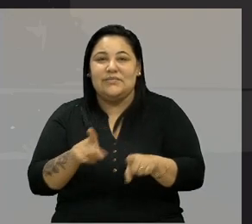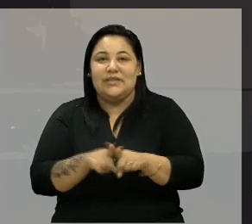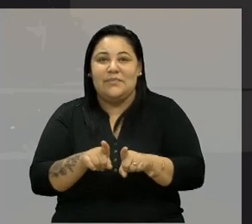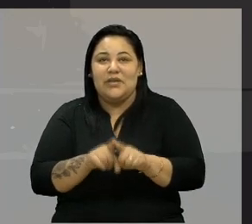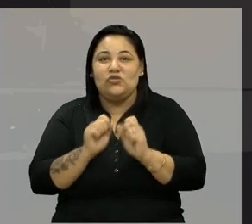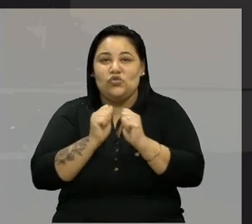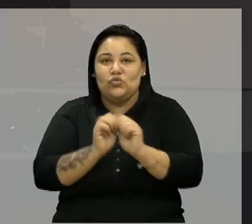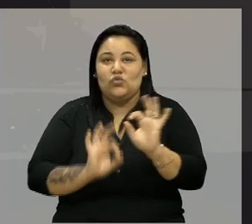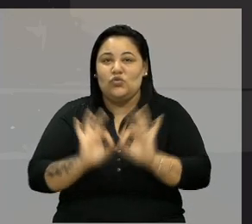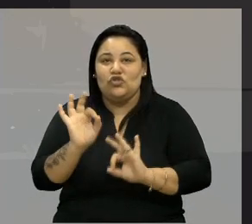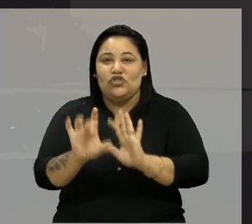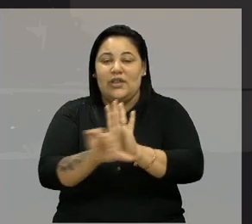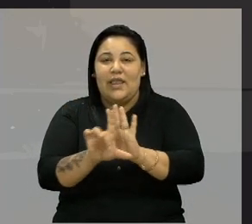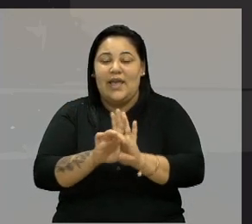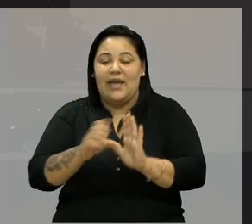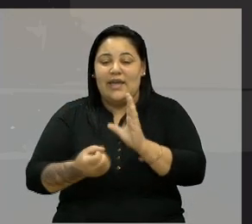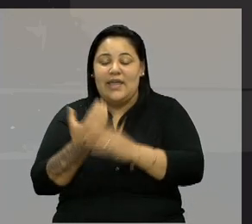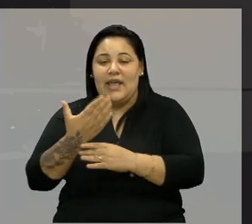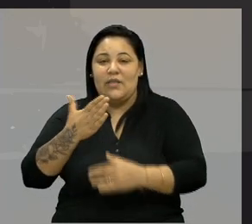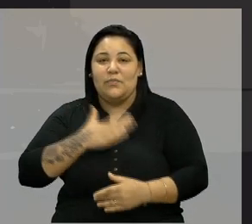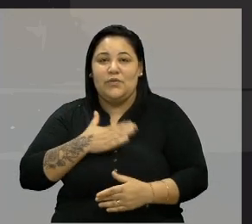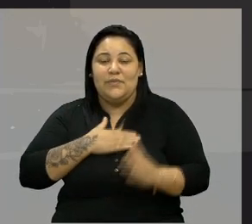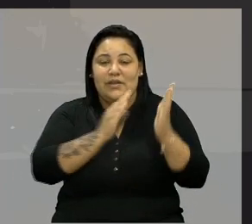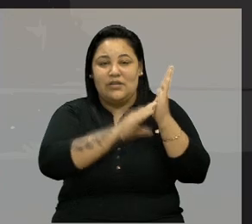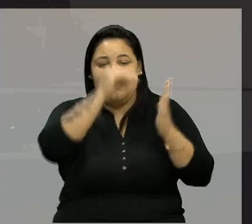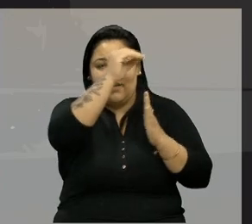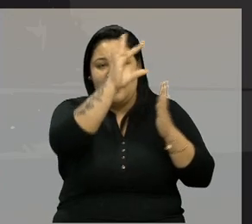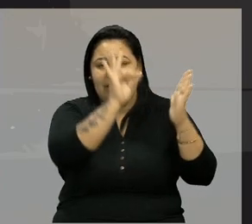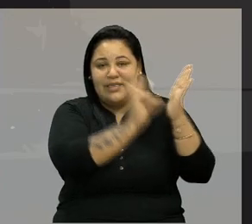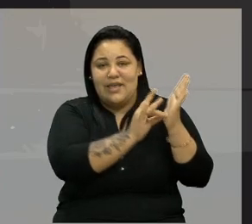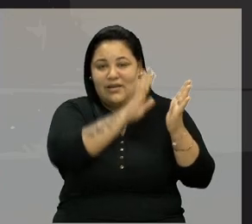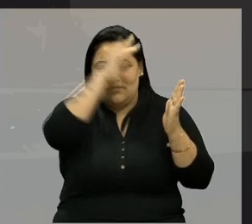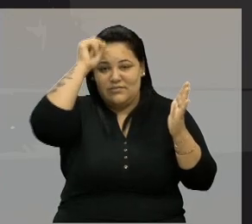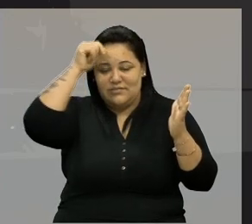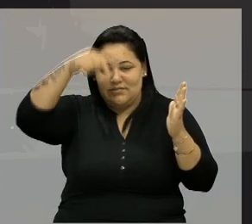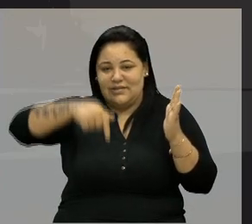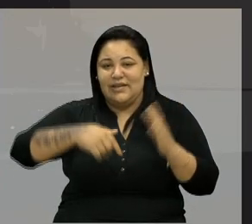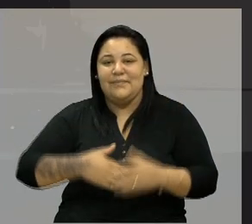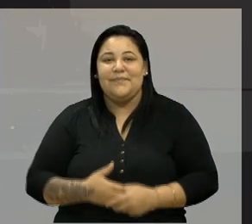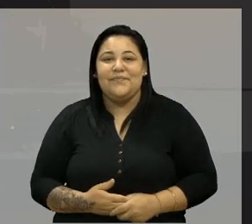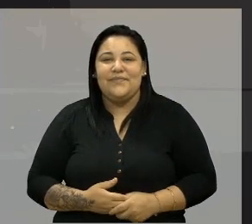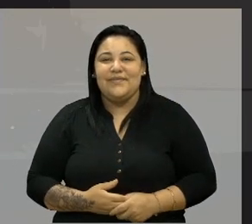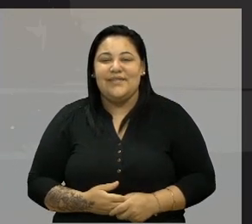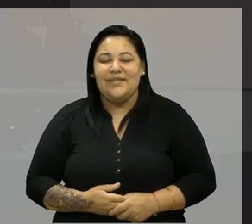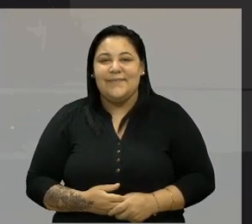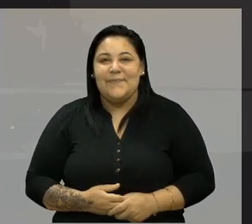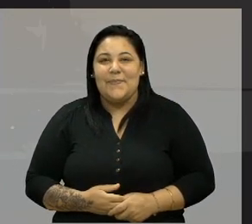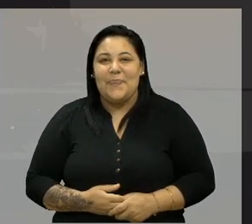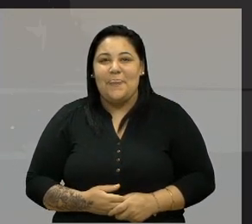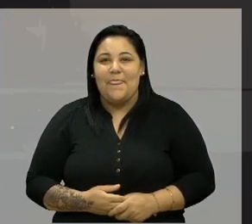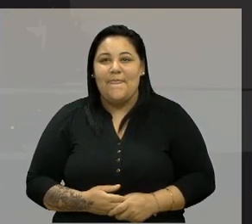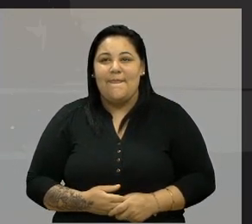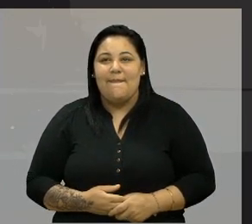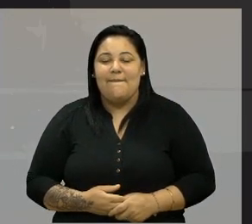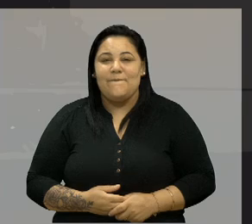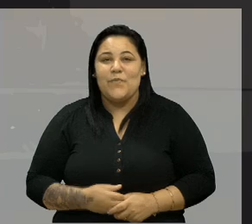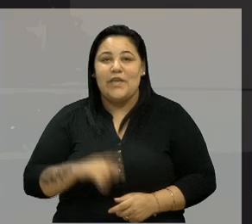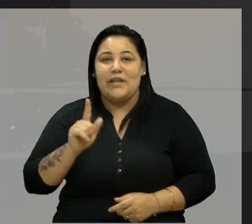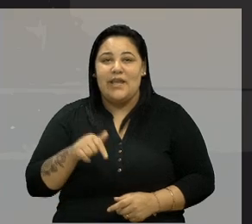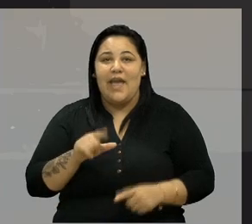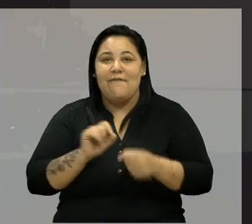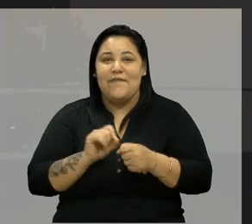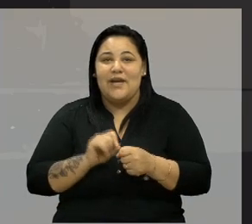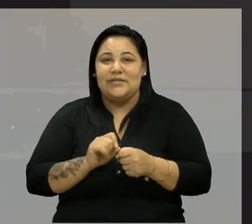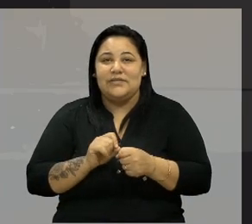um projeto de lei de minha autoria do calendário oficial do nosso município ele é realizado